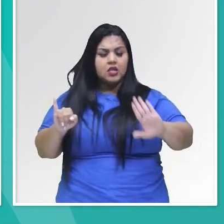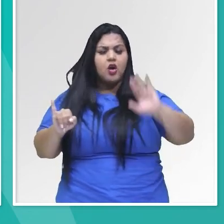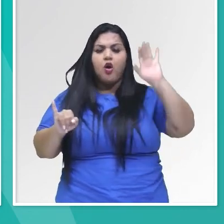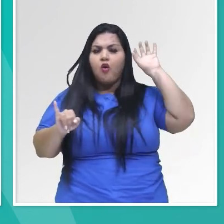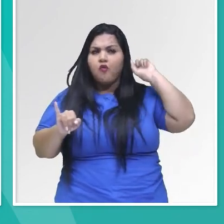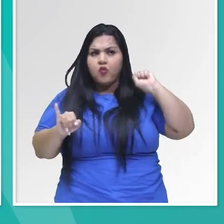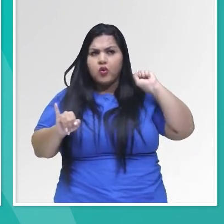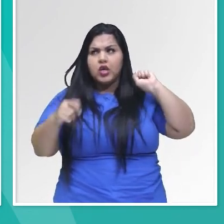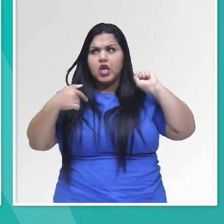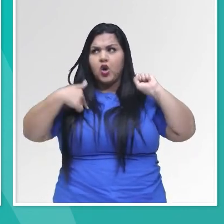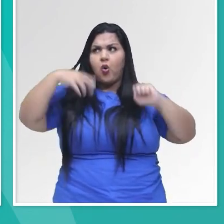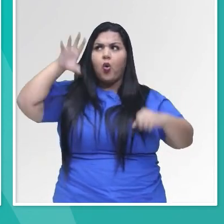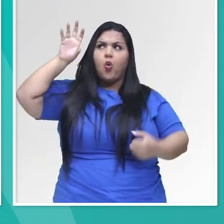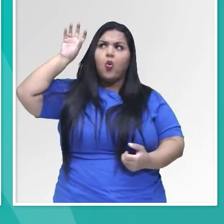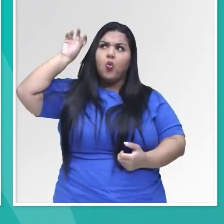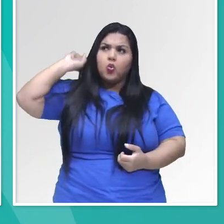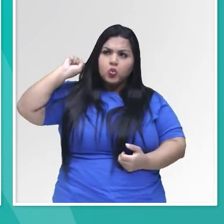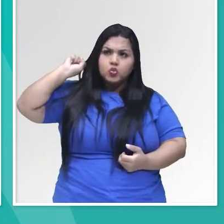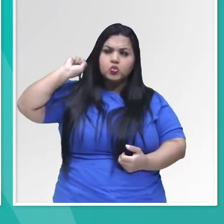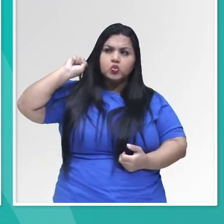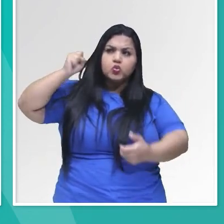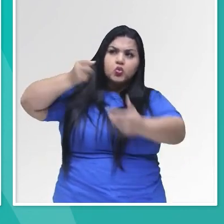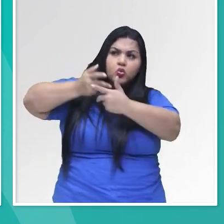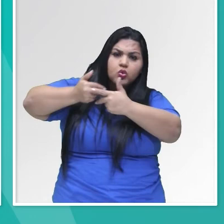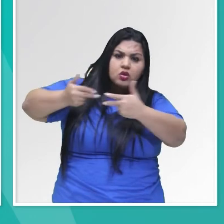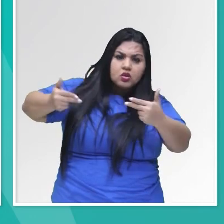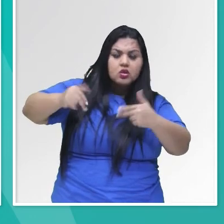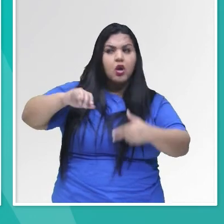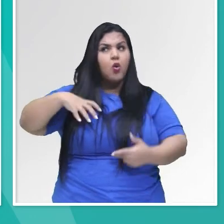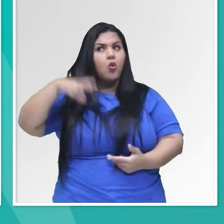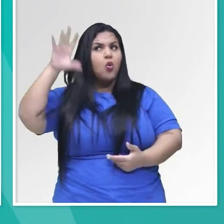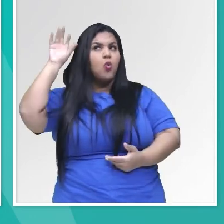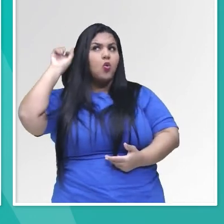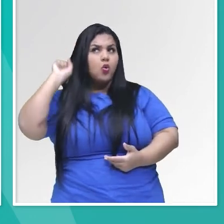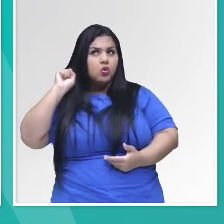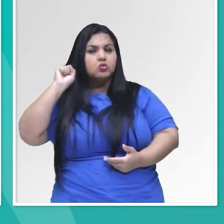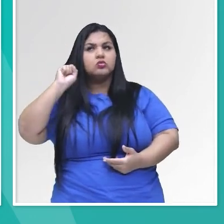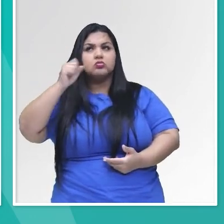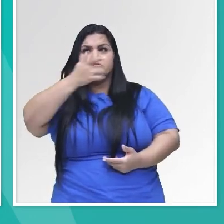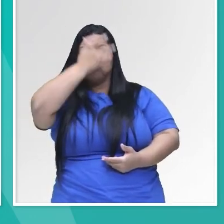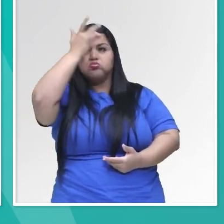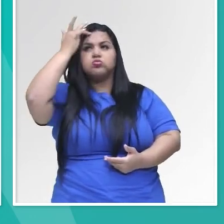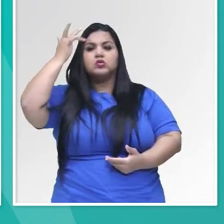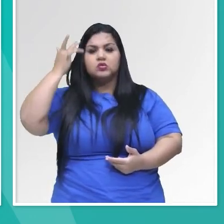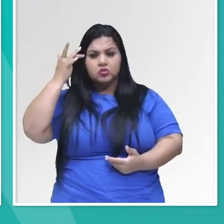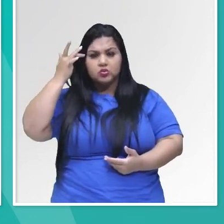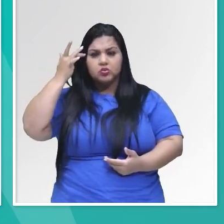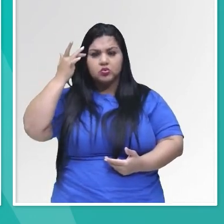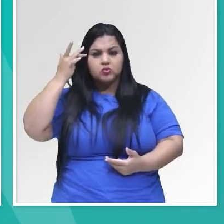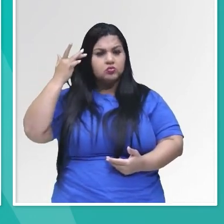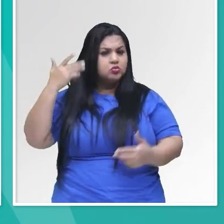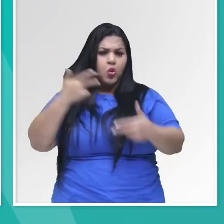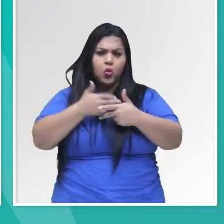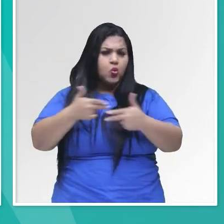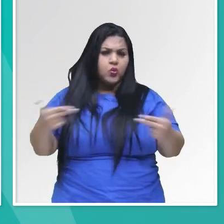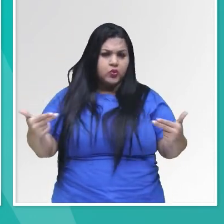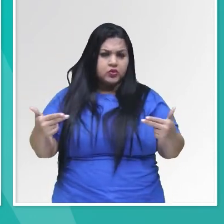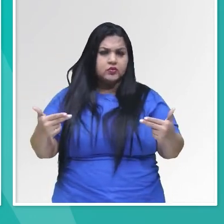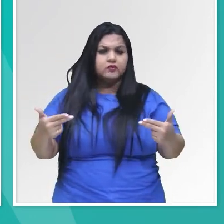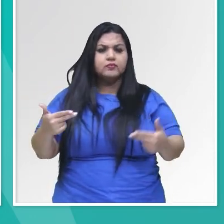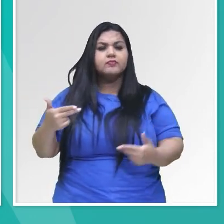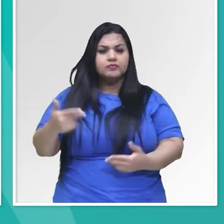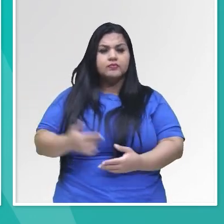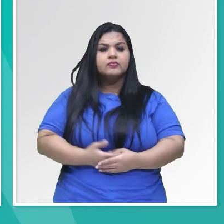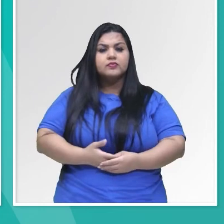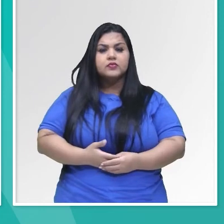eu ouço algo, eu ouço alguém, eu ouço alguma coisa. Aquelas